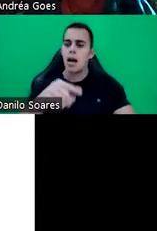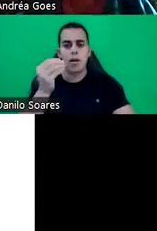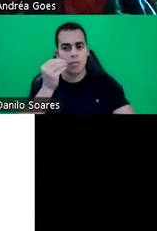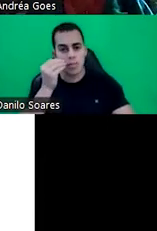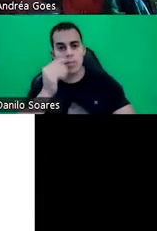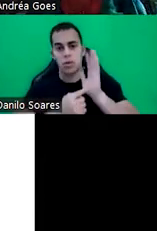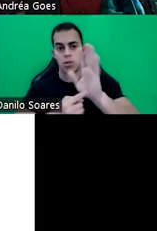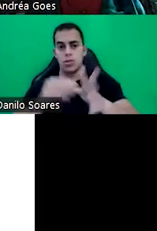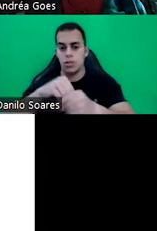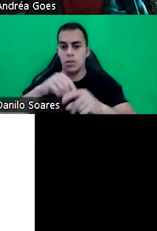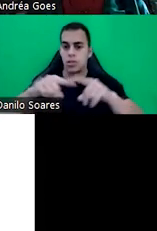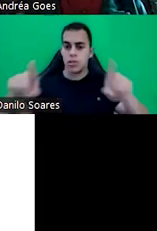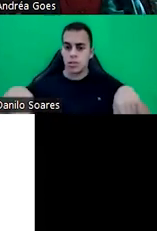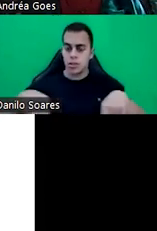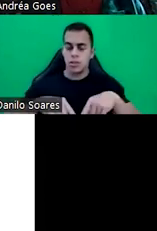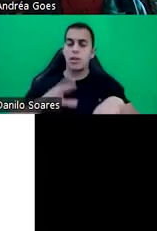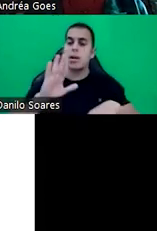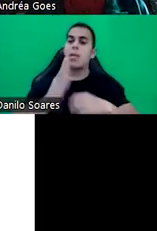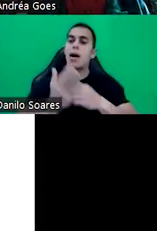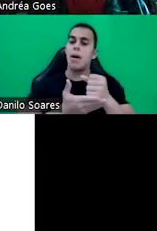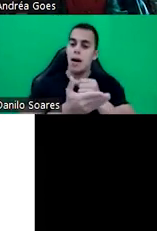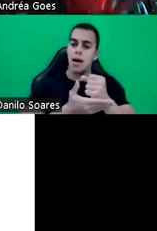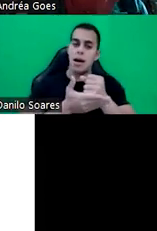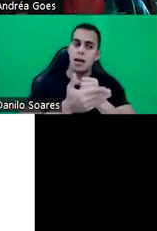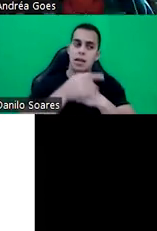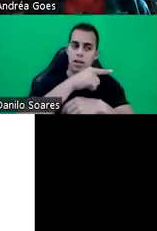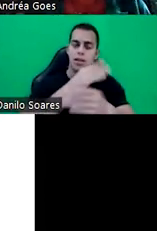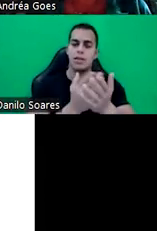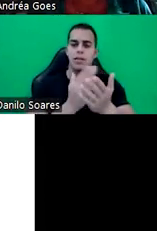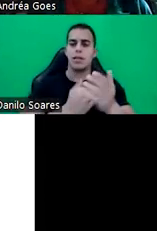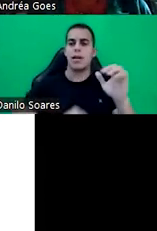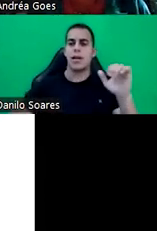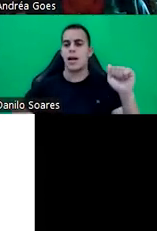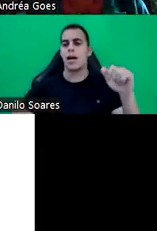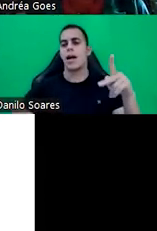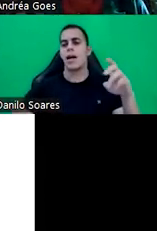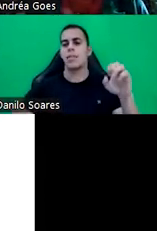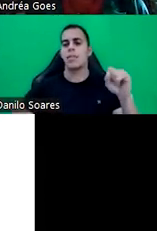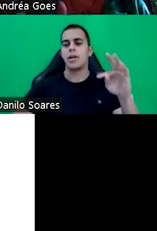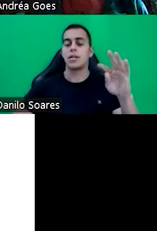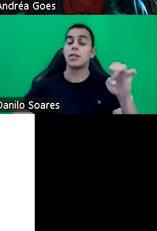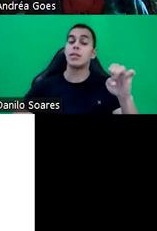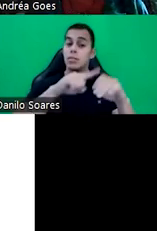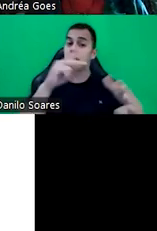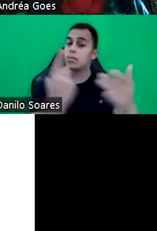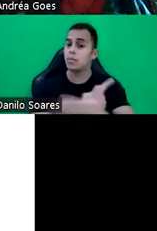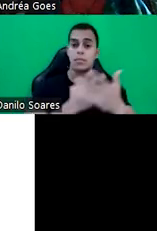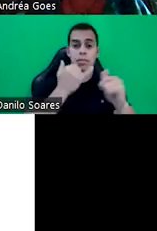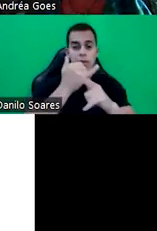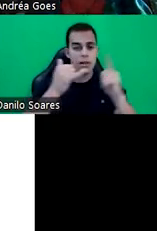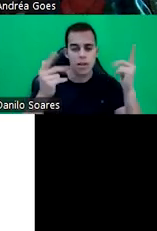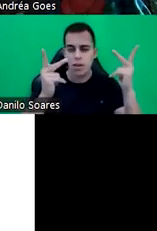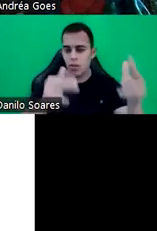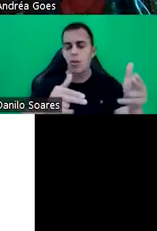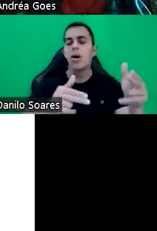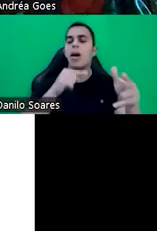aula, mas tendo como base a obra A Peste, que tem um fenômeno semelhante à mutação no micro-organismo